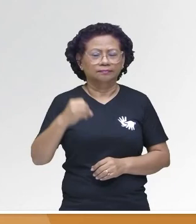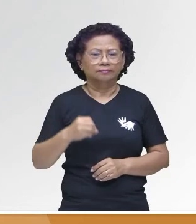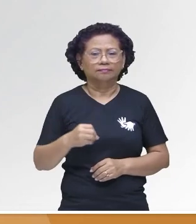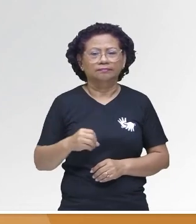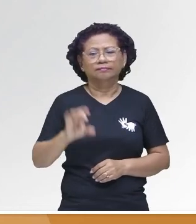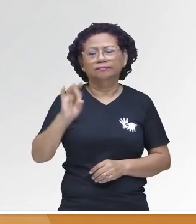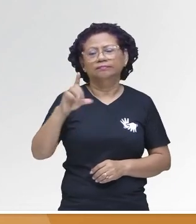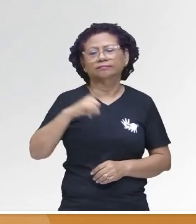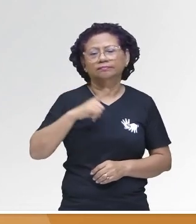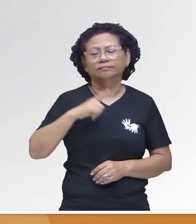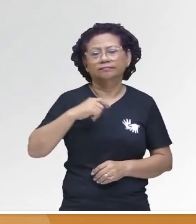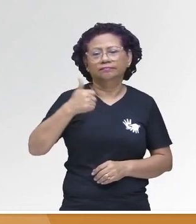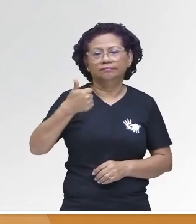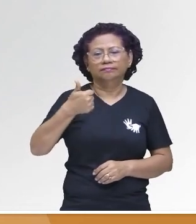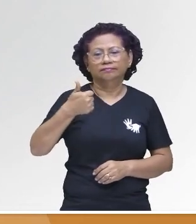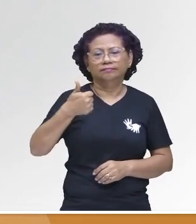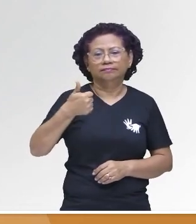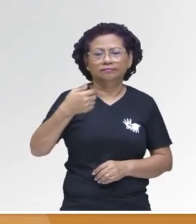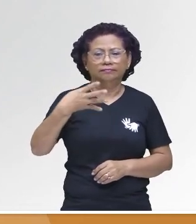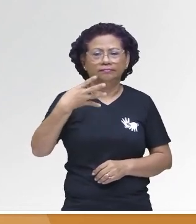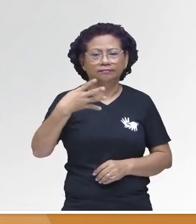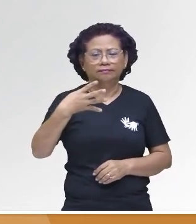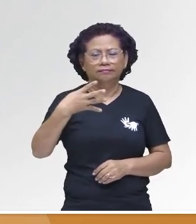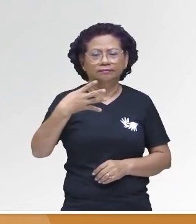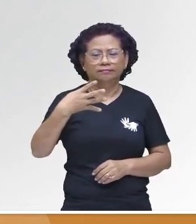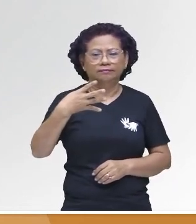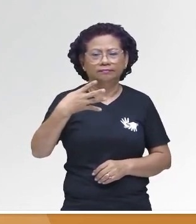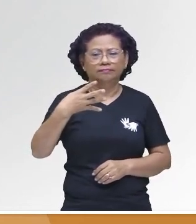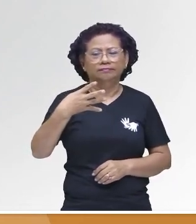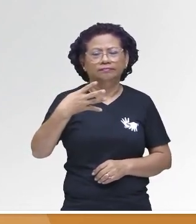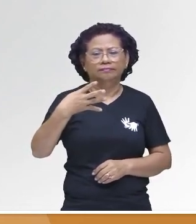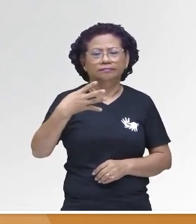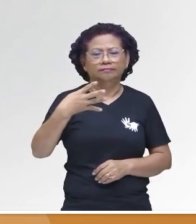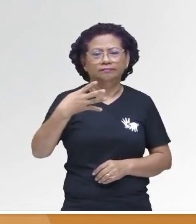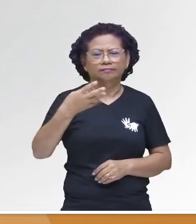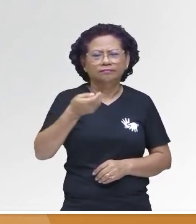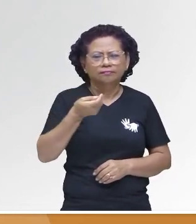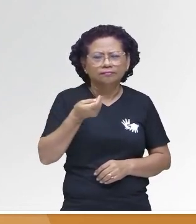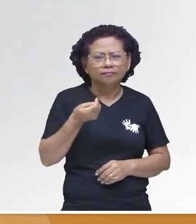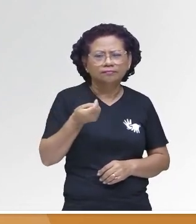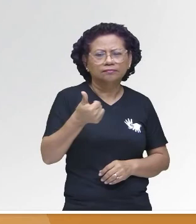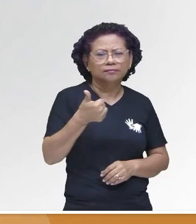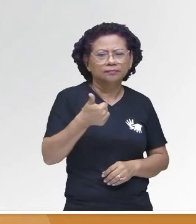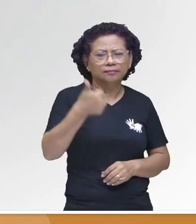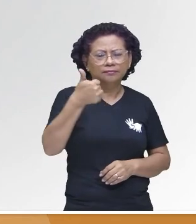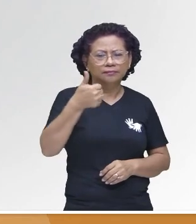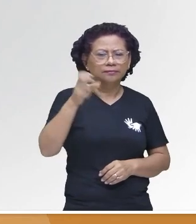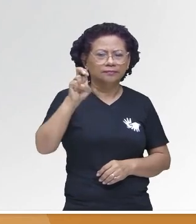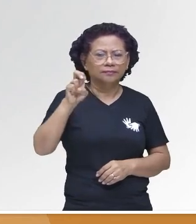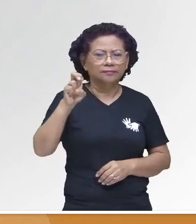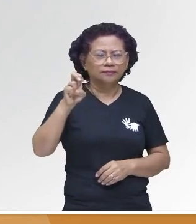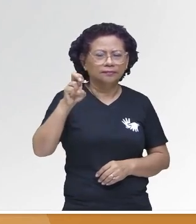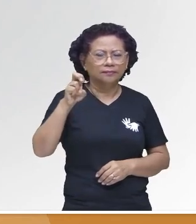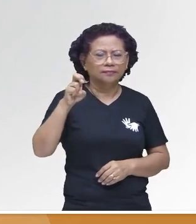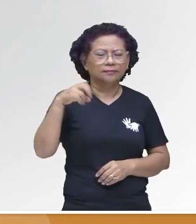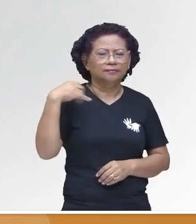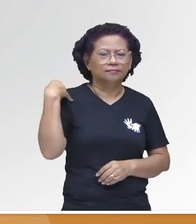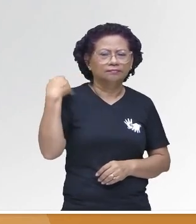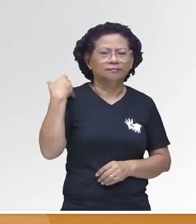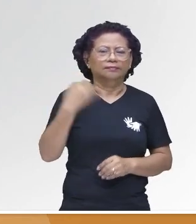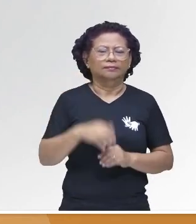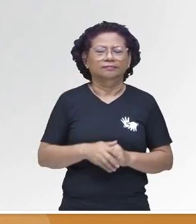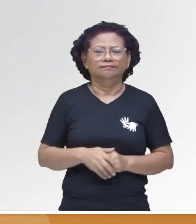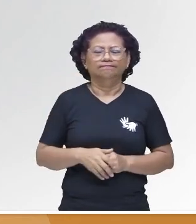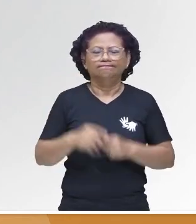15 anos. Aliás, 14 anos e alguns meses. Vamos arredondar para 15 anos. E a Constituição dizia que ele